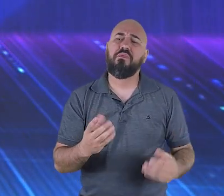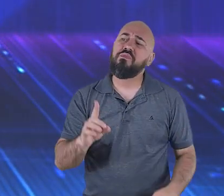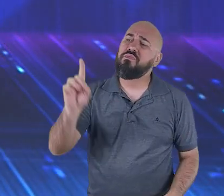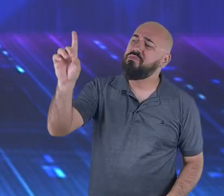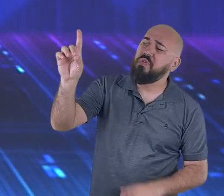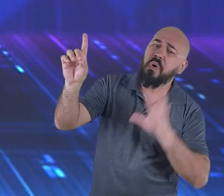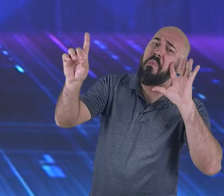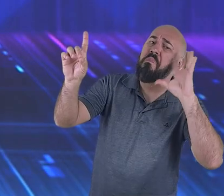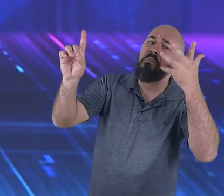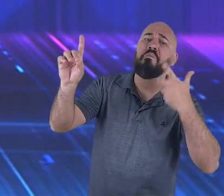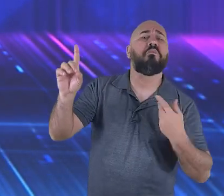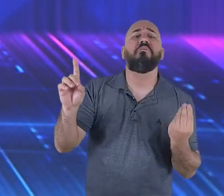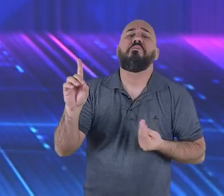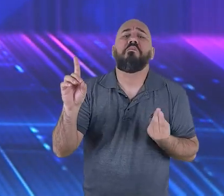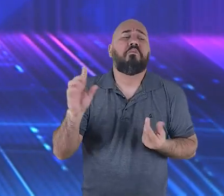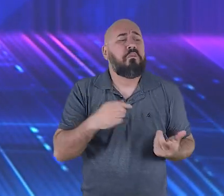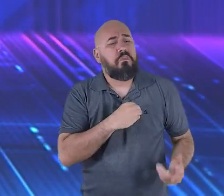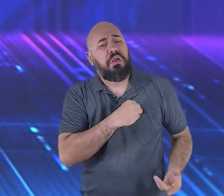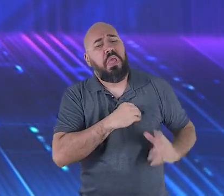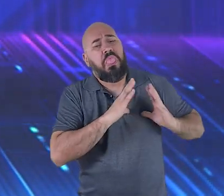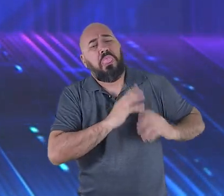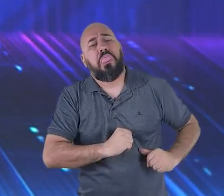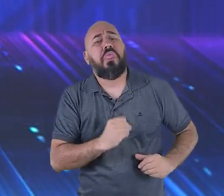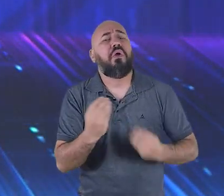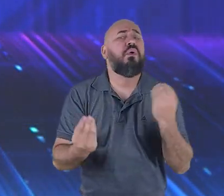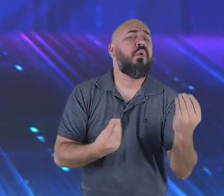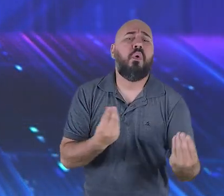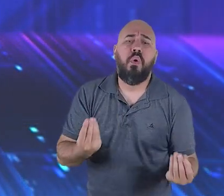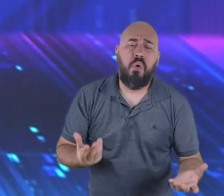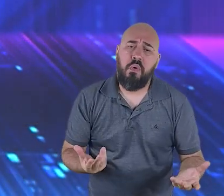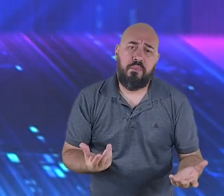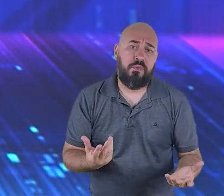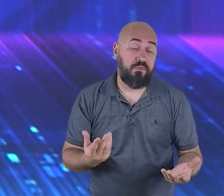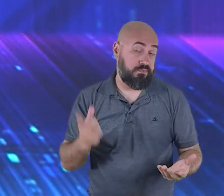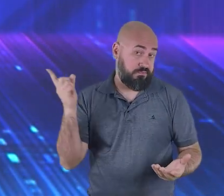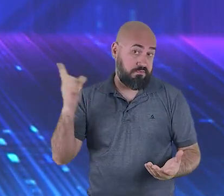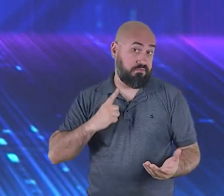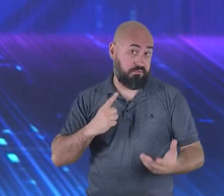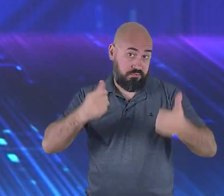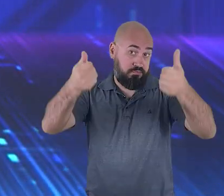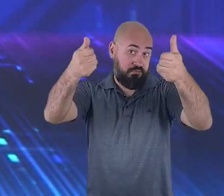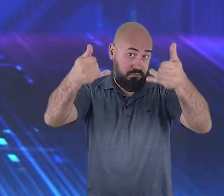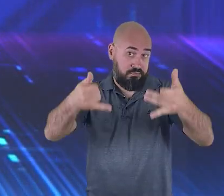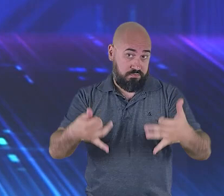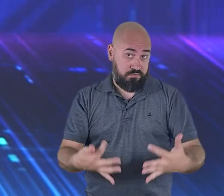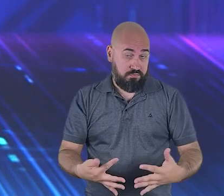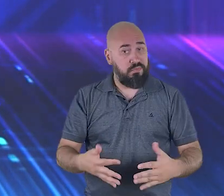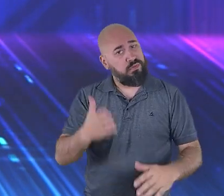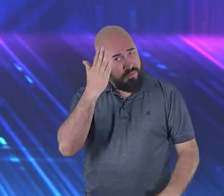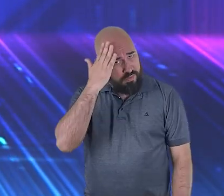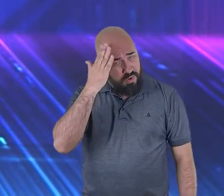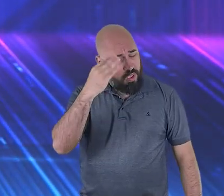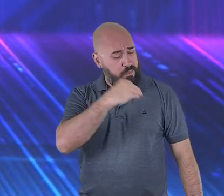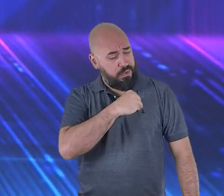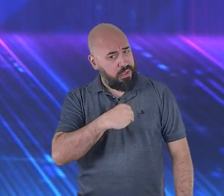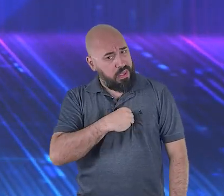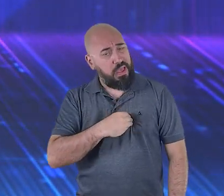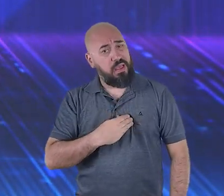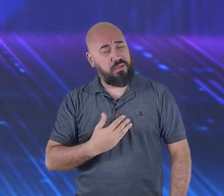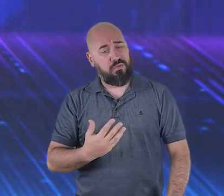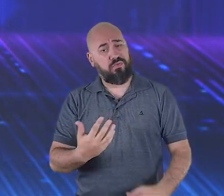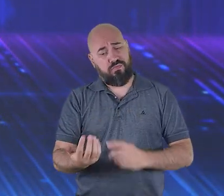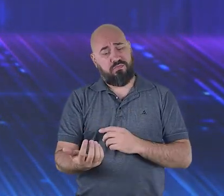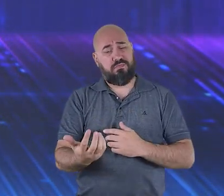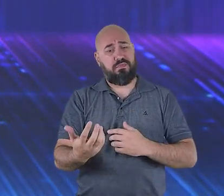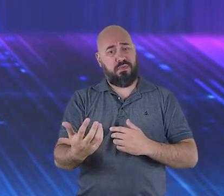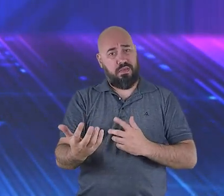curar este pecado. O pecado atinge a humanidade, mas o pecado atinge pessoalmente eu e você.